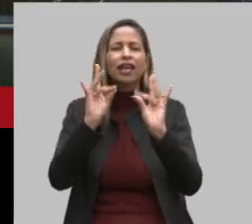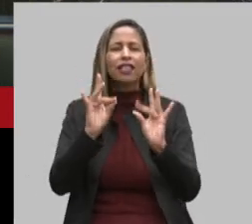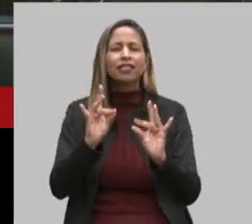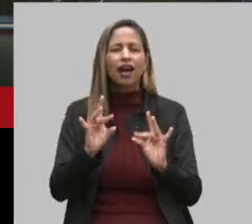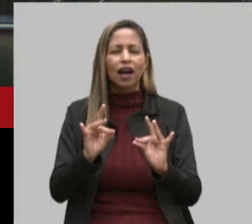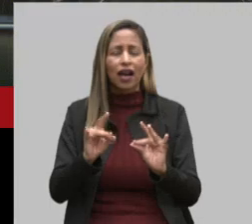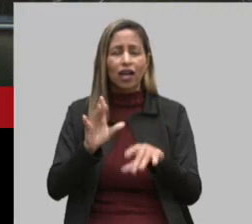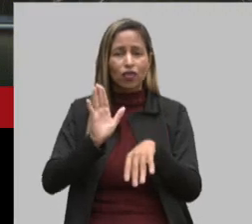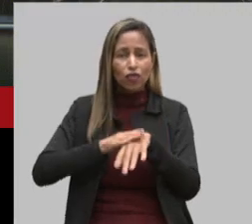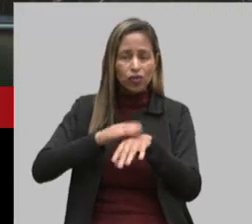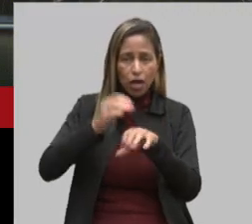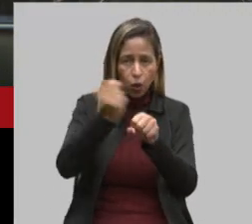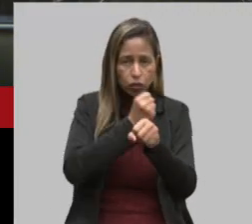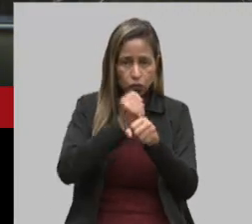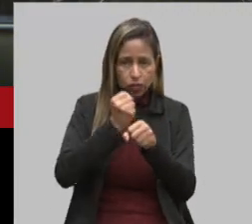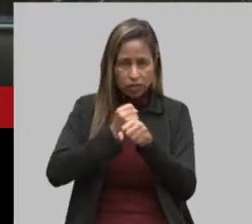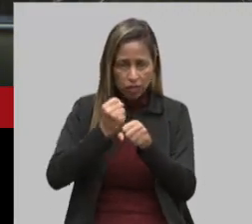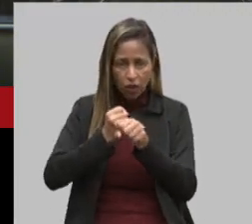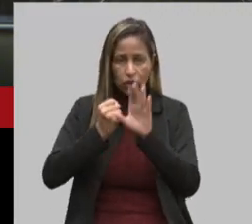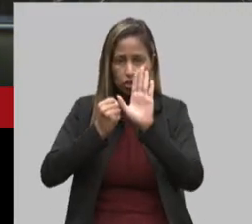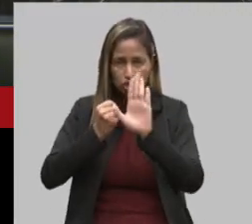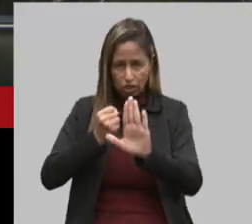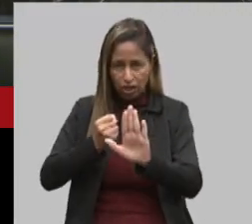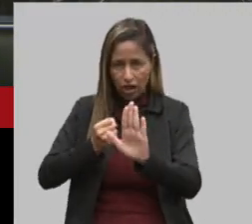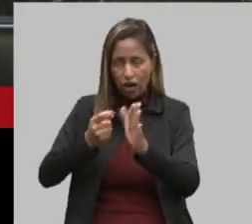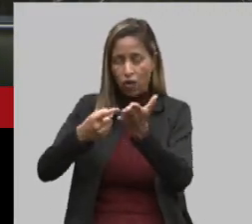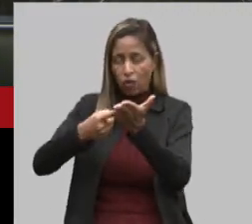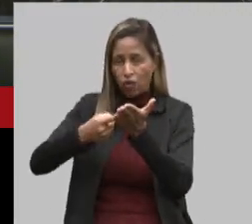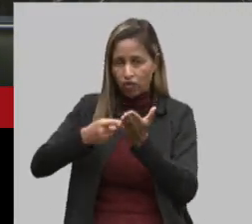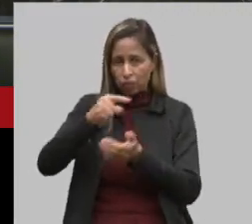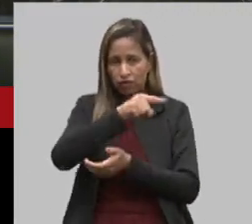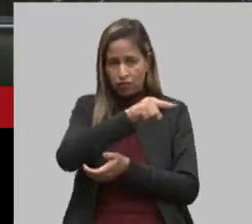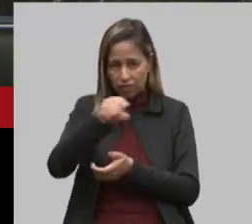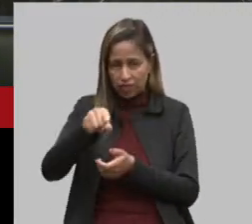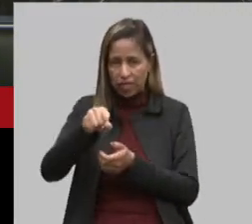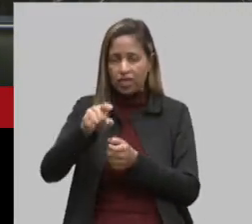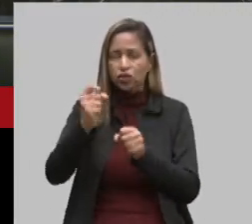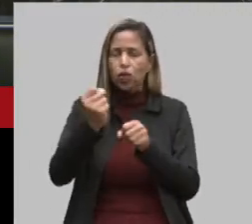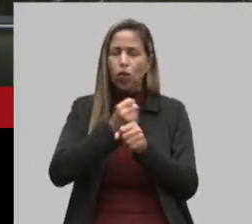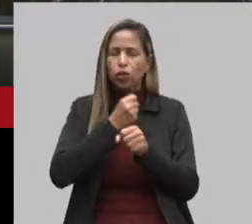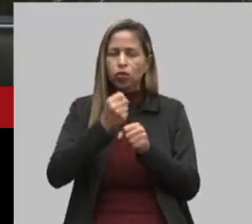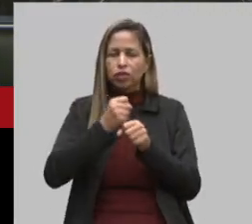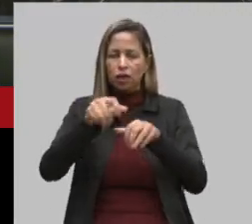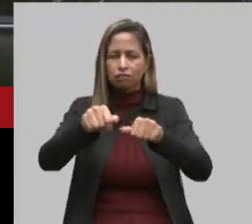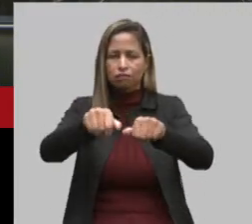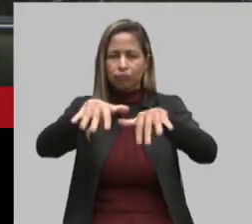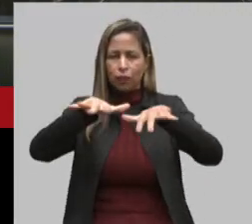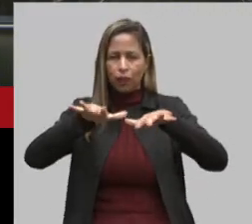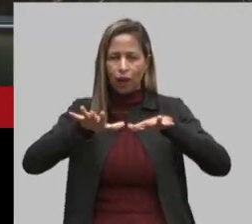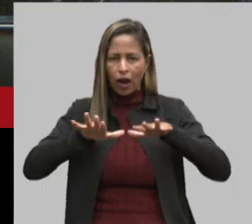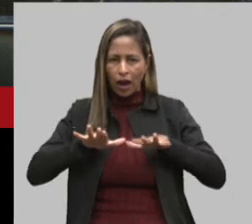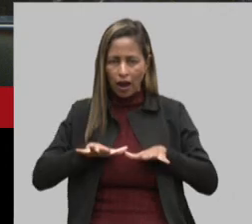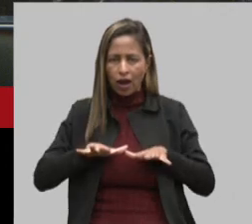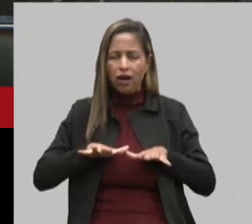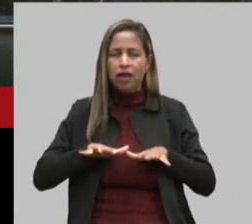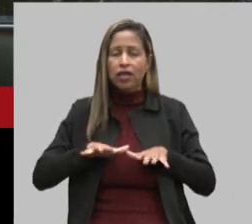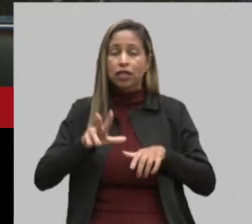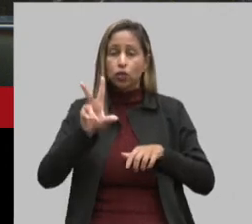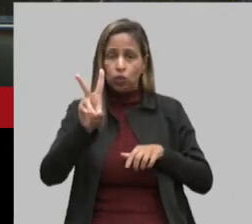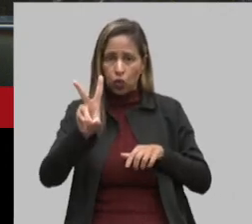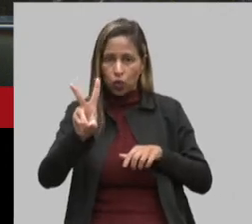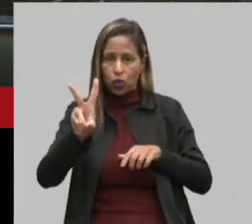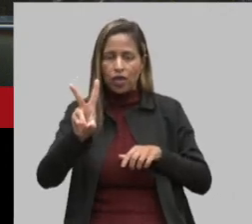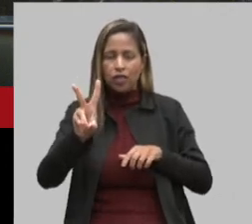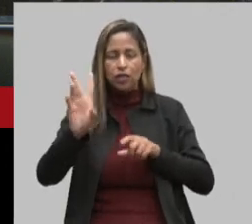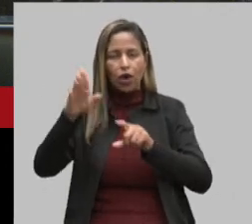vocês construíram então eu já quero deixar aqui o convite para que nós possamos construir essa audiência pública então serão duas a homenagem ao